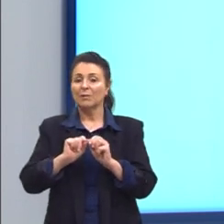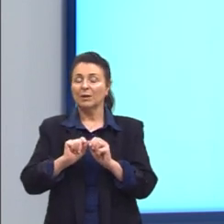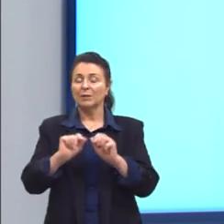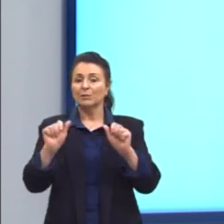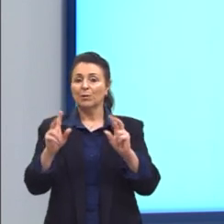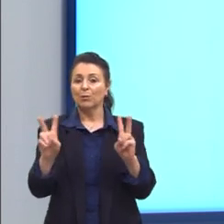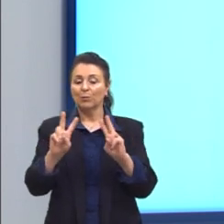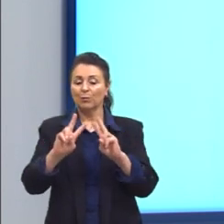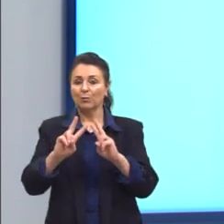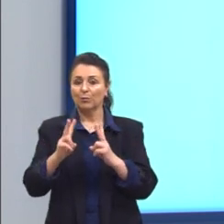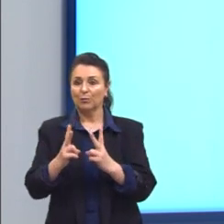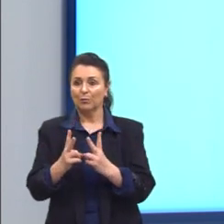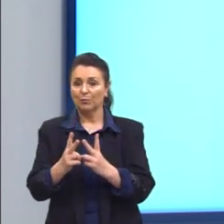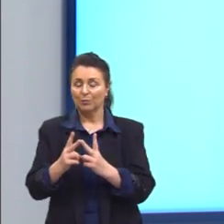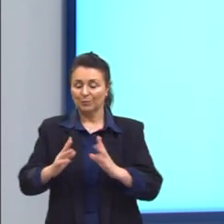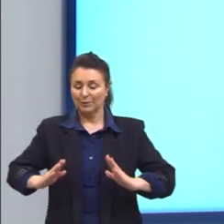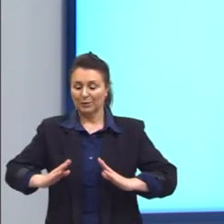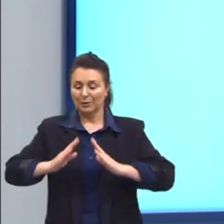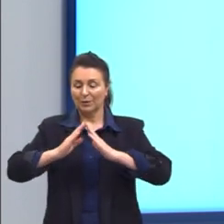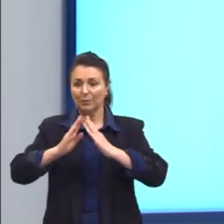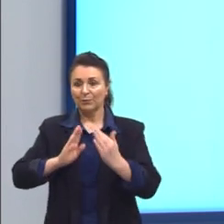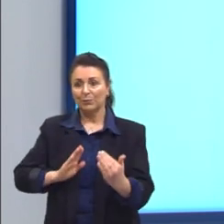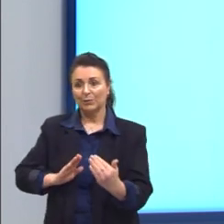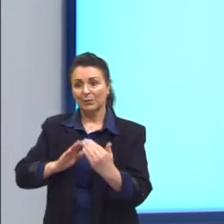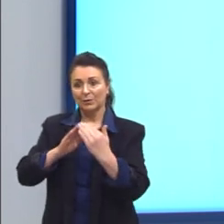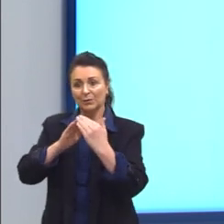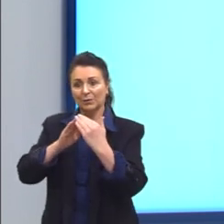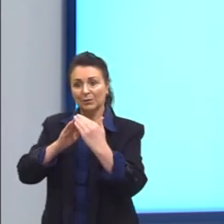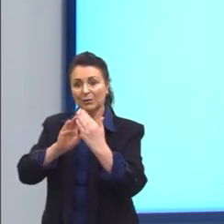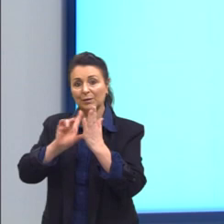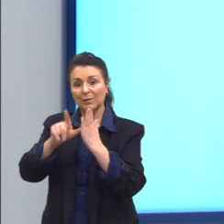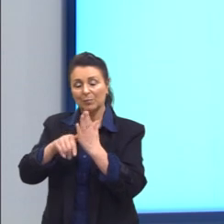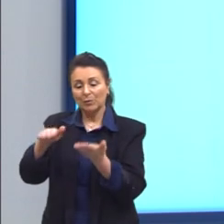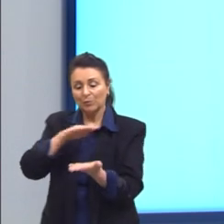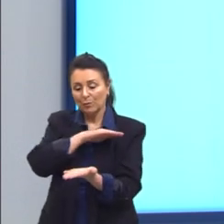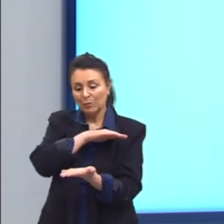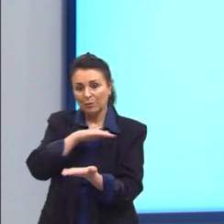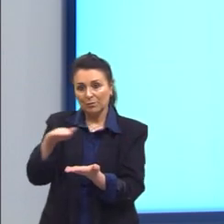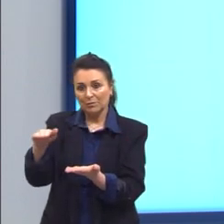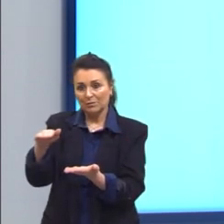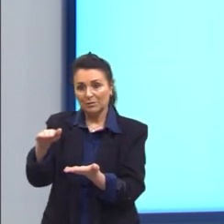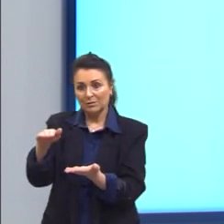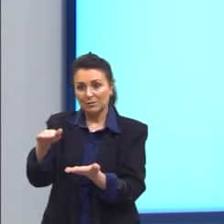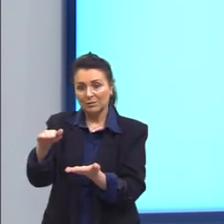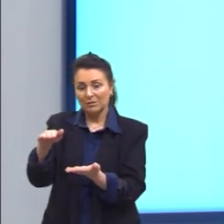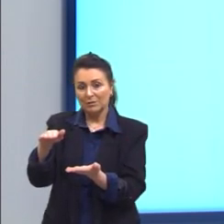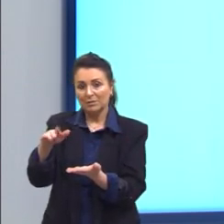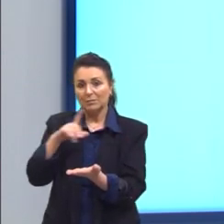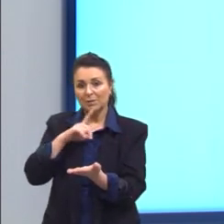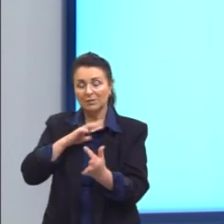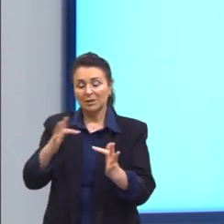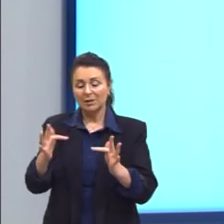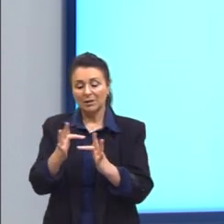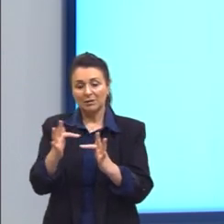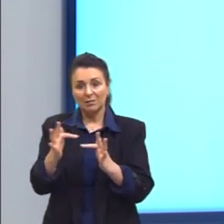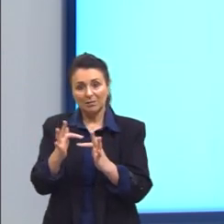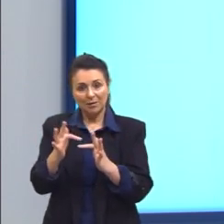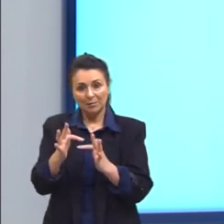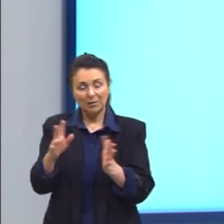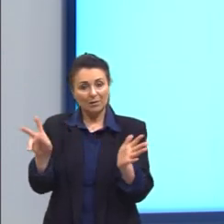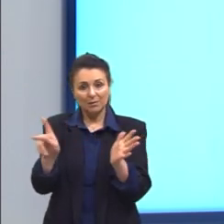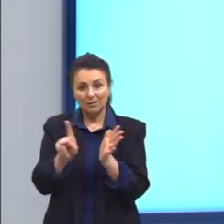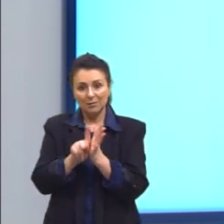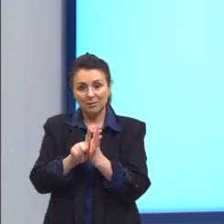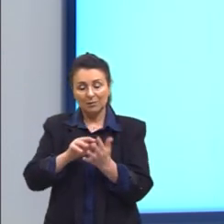corte e o volume da pirâmide após o corte né mas tem essa fórmula específica